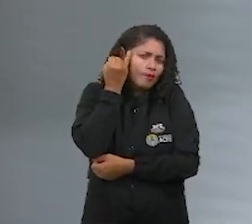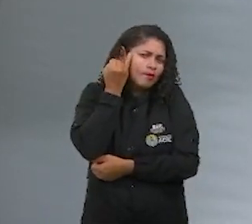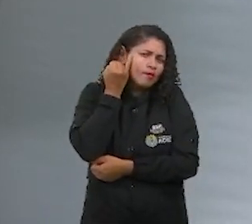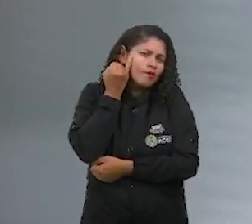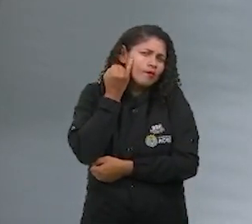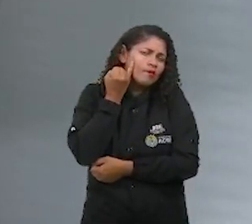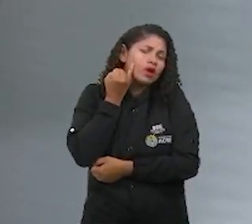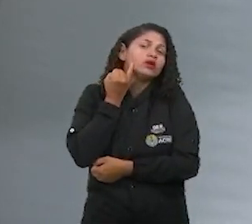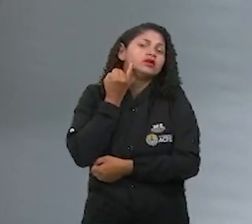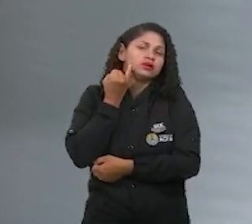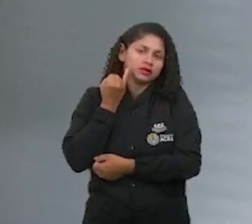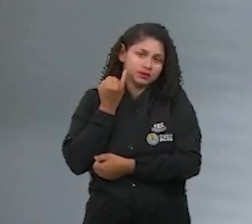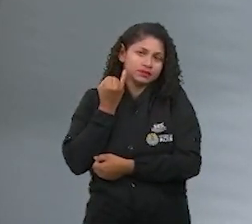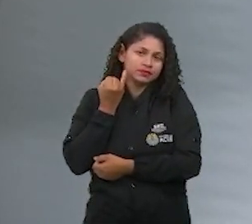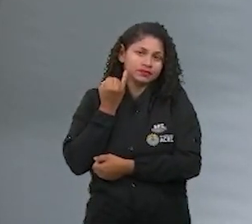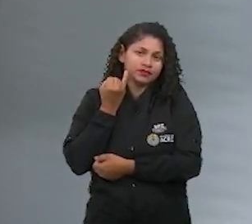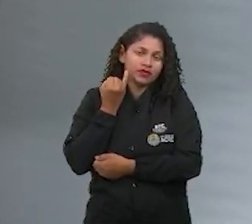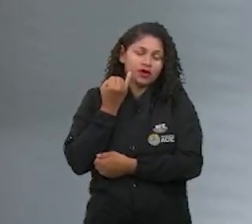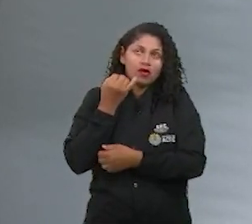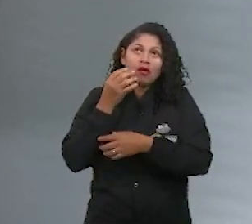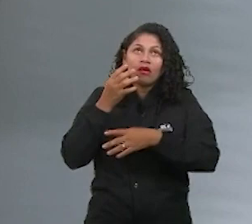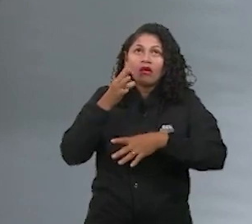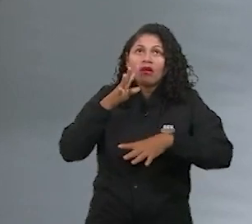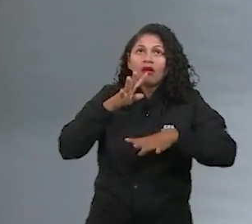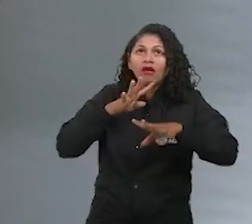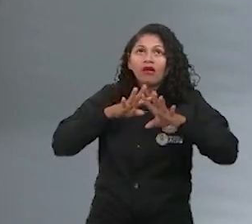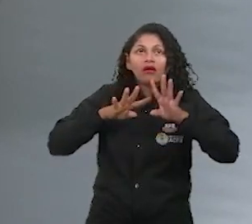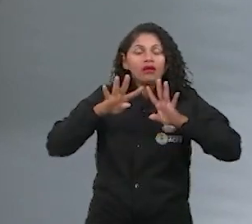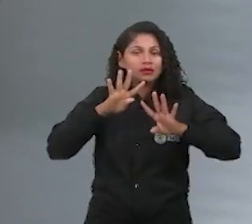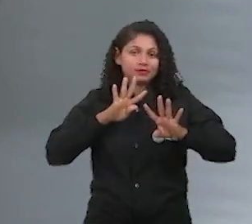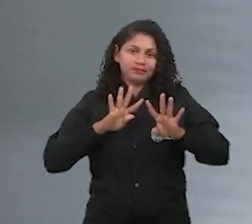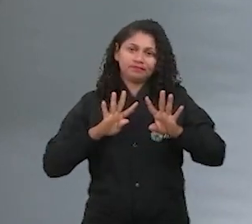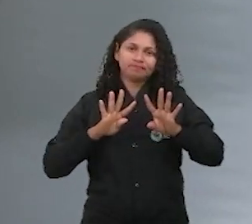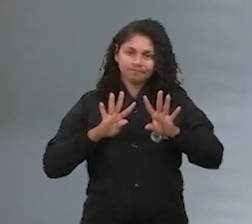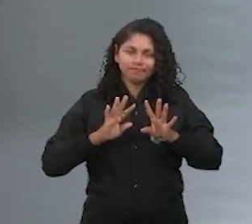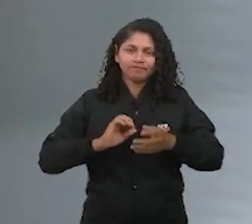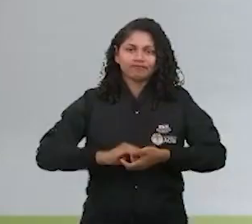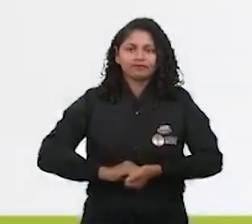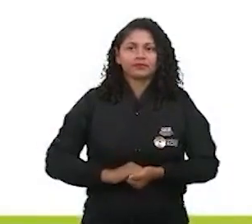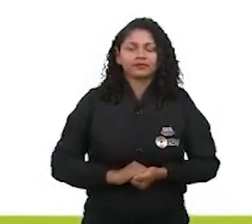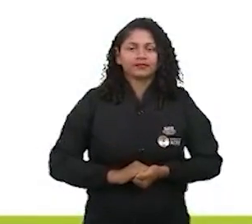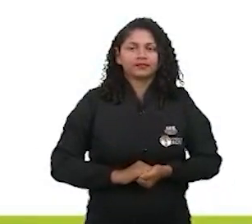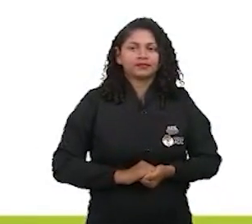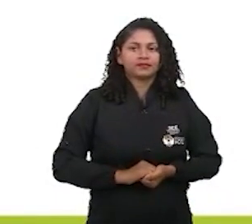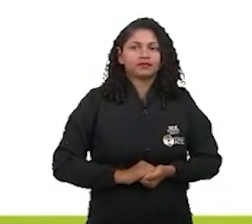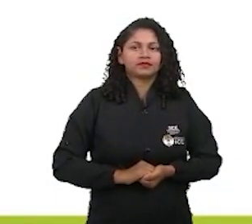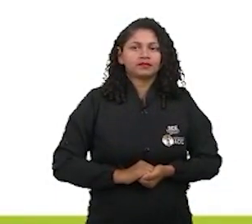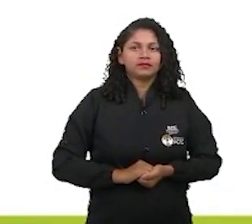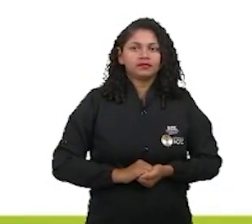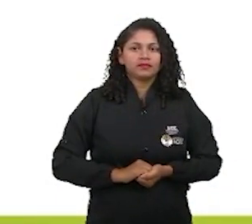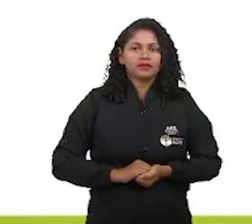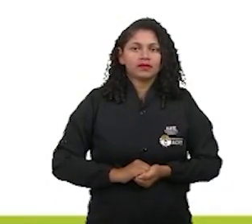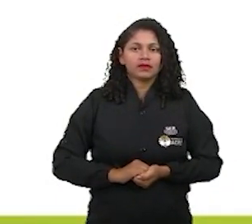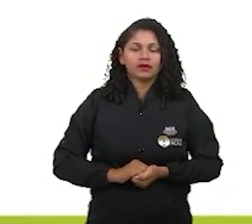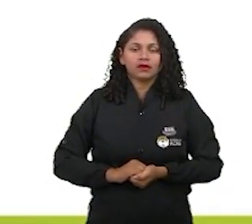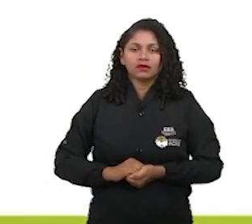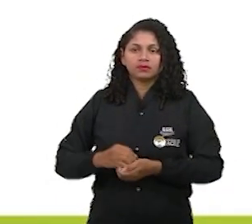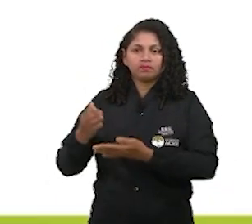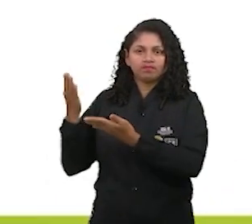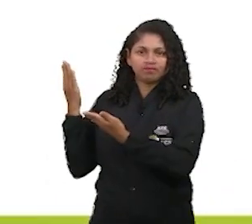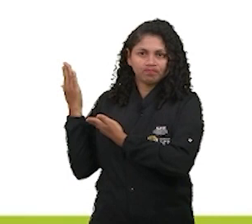da passagem do tempo, não só ela, como outros poetas também, certo? Vamos continuar?